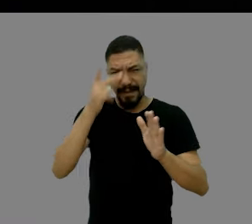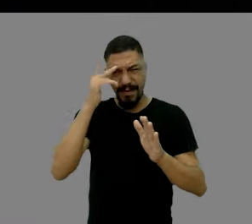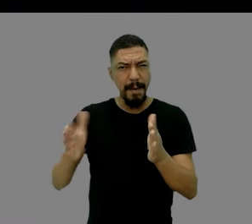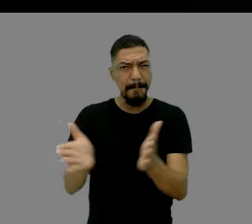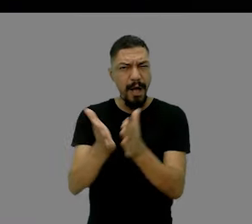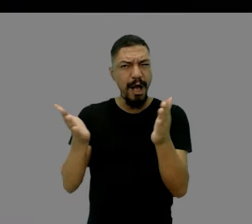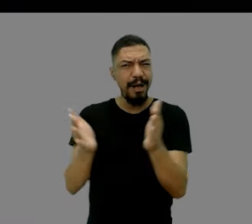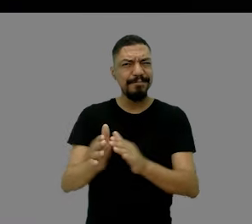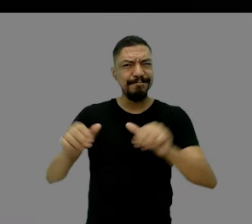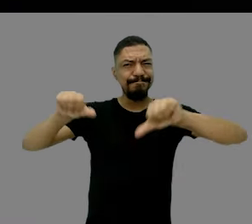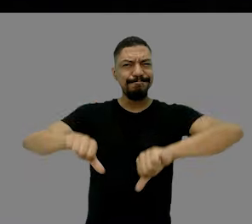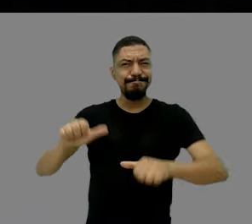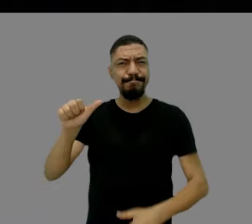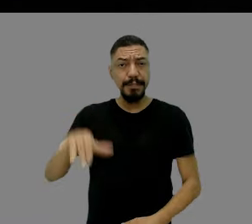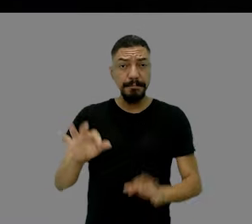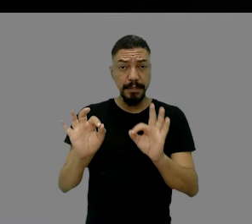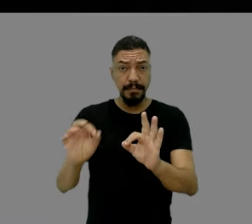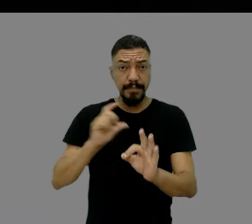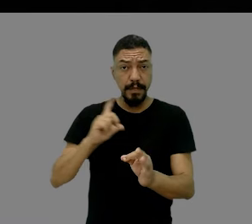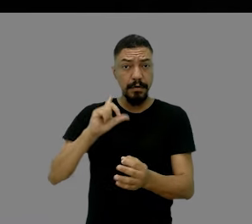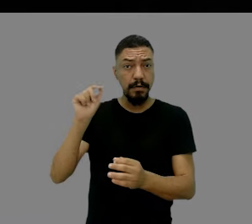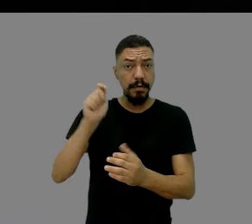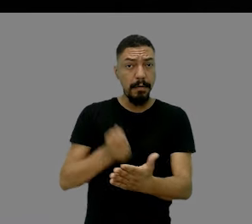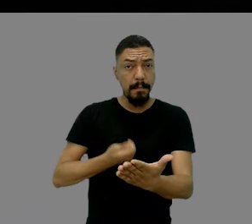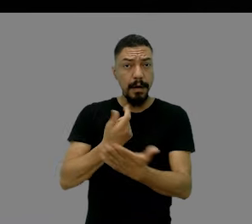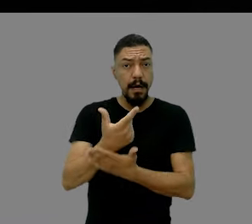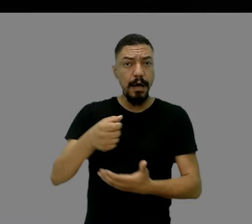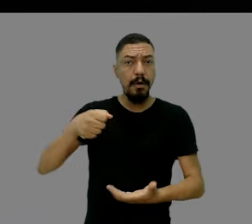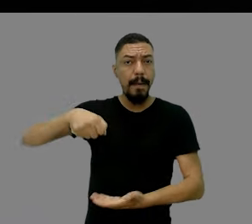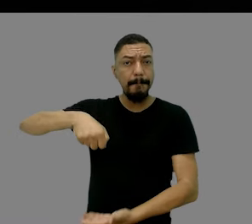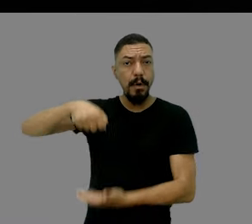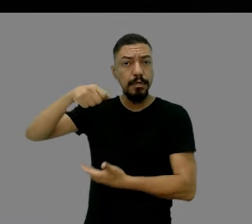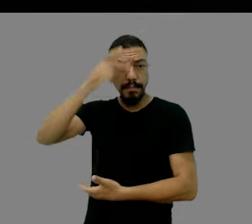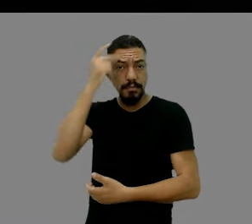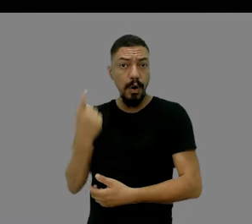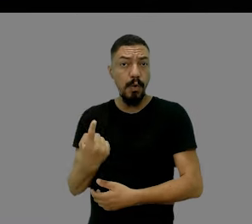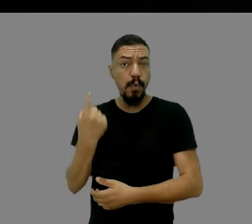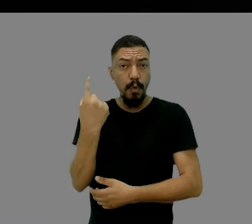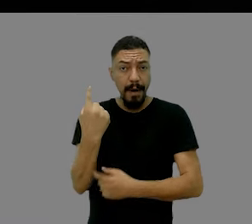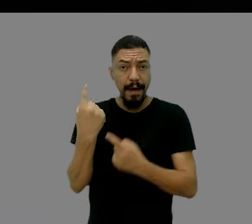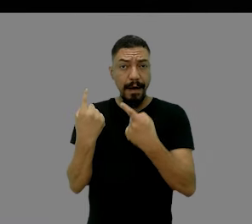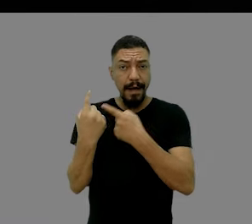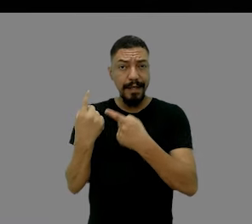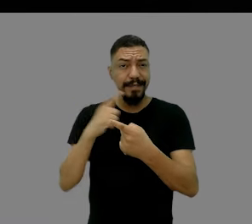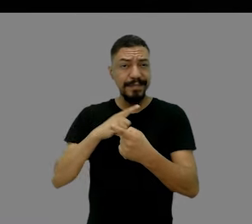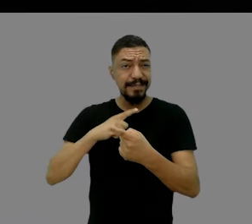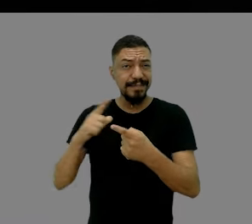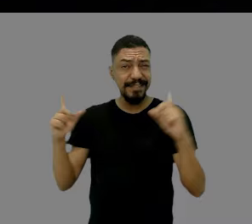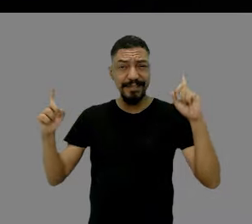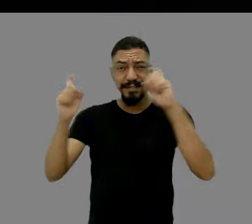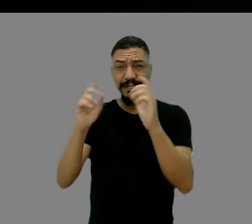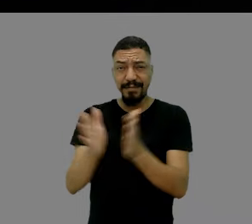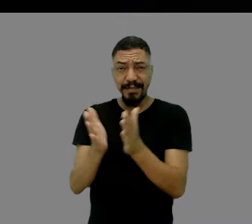uma pessoa ali, que a pessoa está numa situação tão grande de extrema pobreza que ela não tem nem CPF, porque ela não tem nem